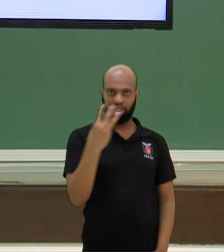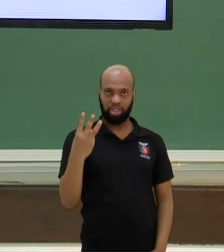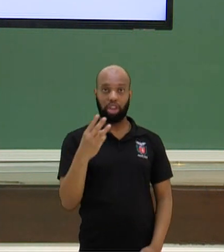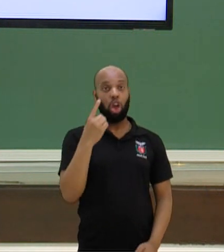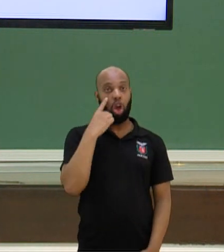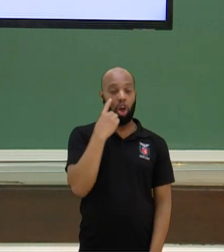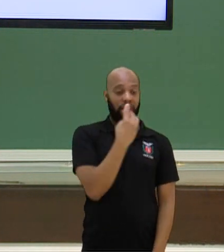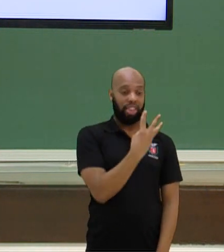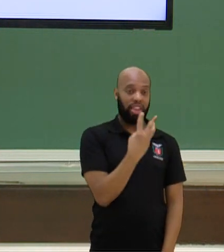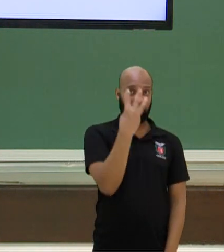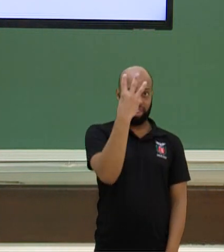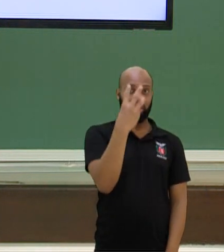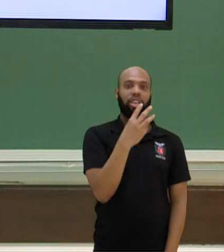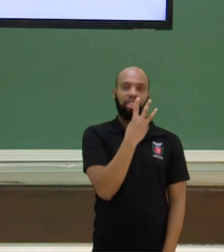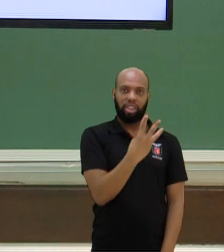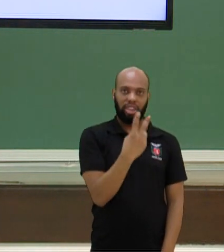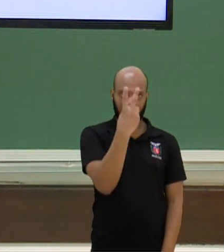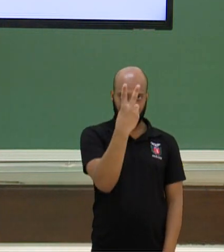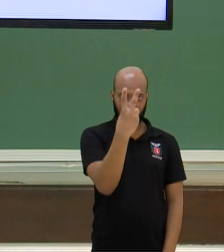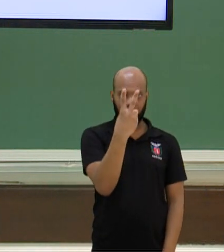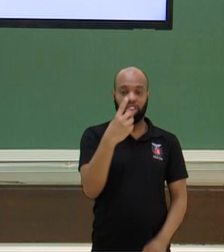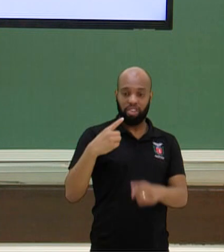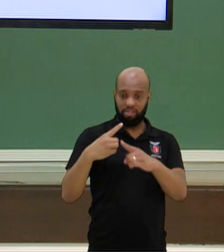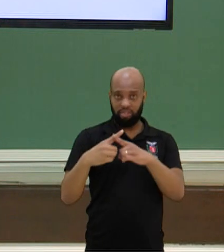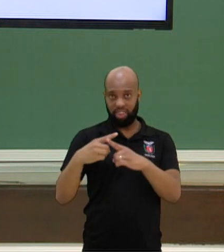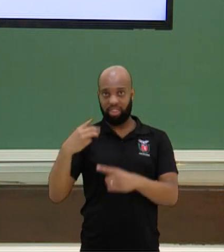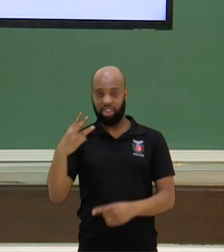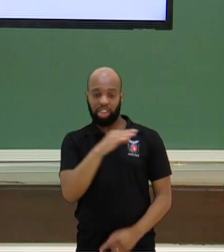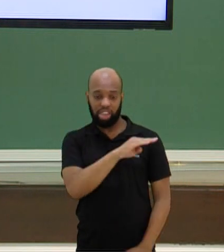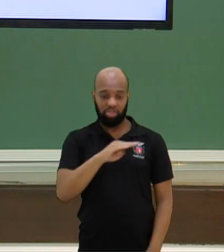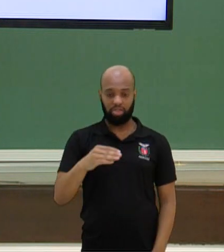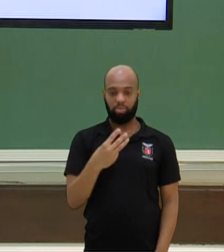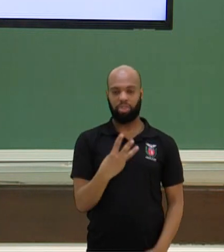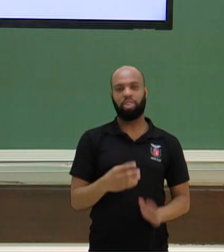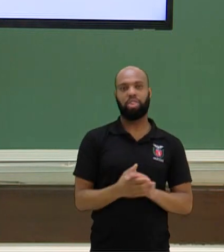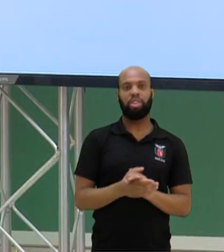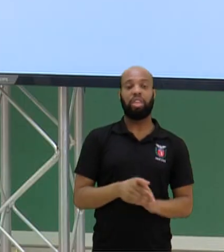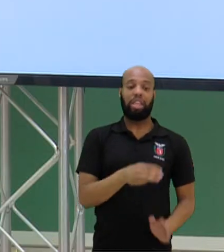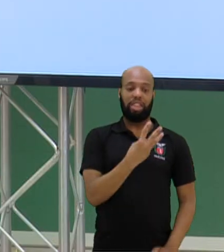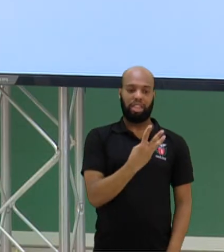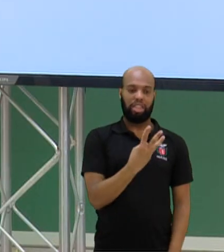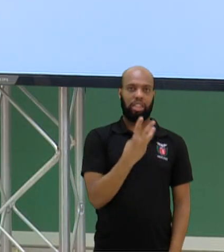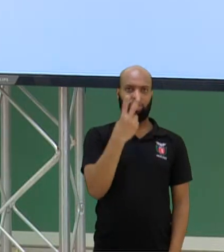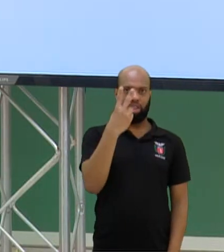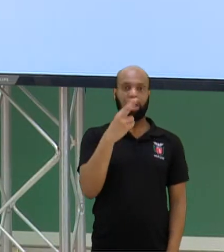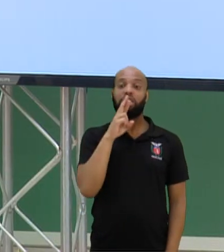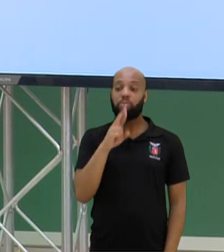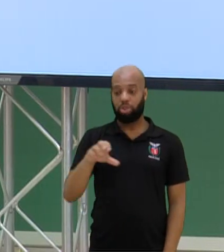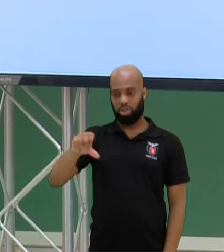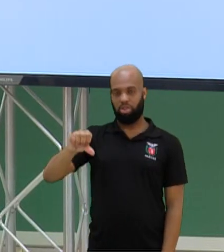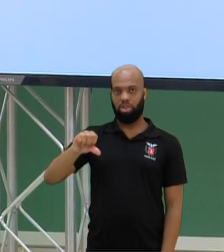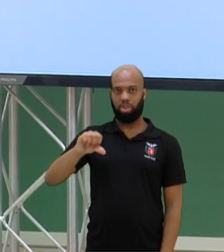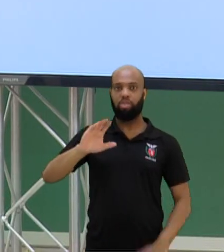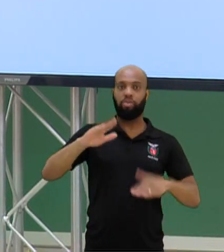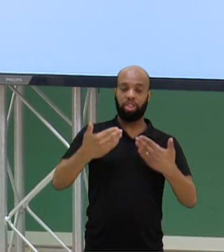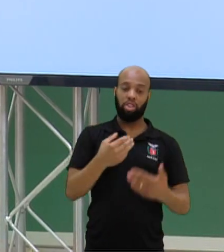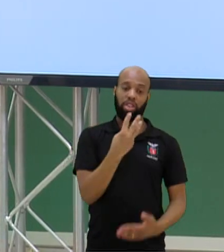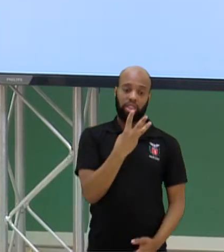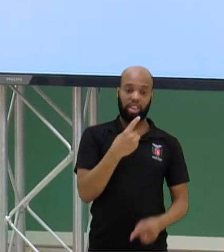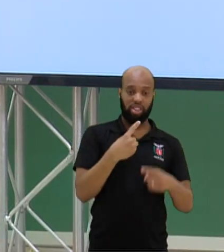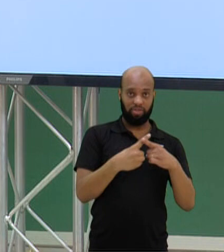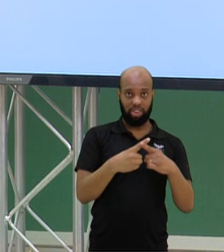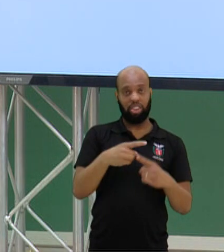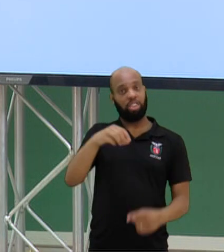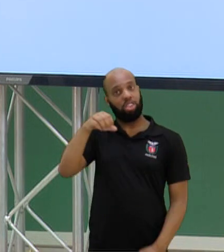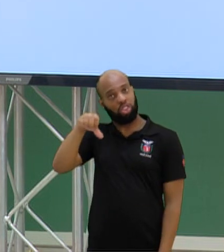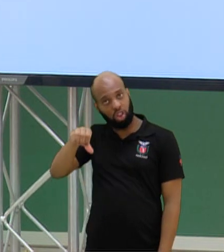vezes 3 elevado ao quadrado, vezes 3 divididos por 3. Então, 3 ao quadrado é 9, né? Então, 3 vezes 9 vezes